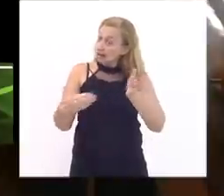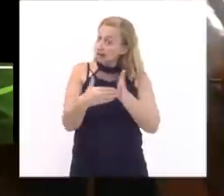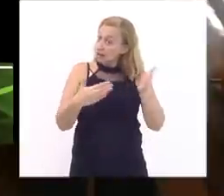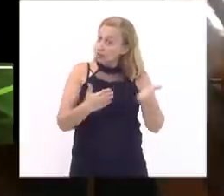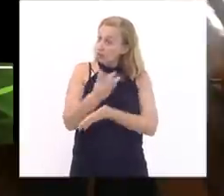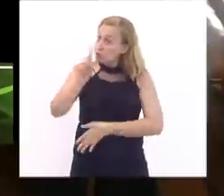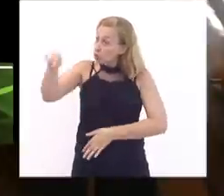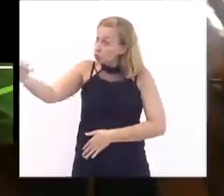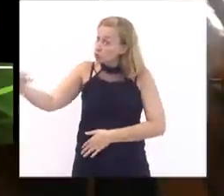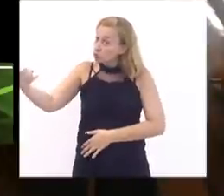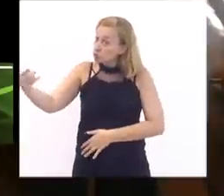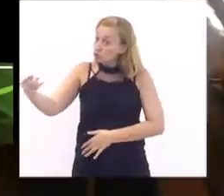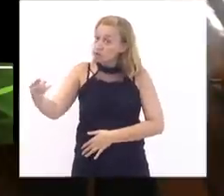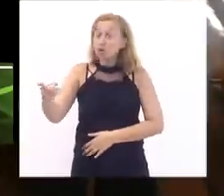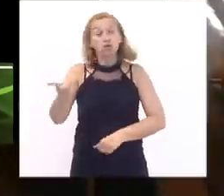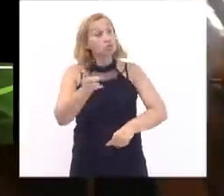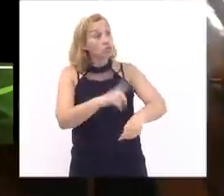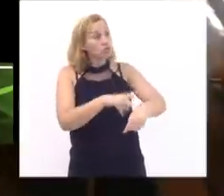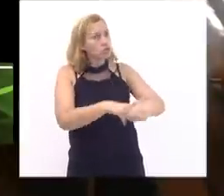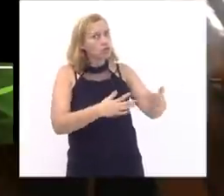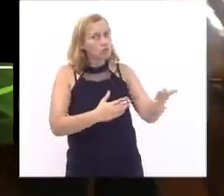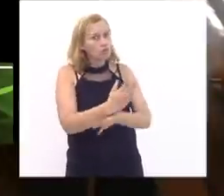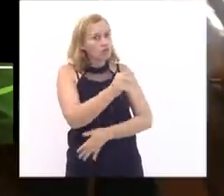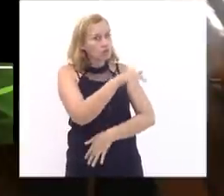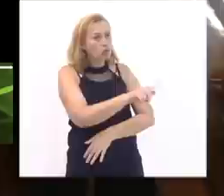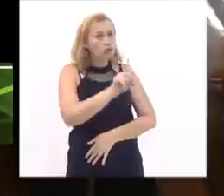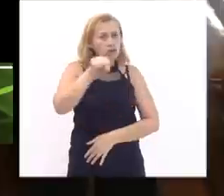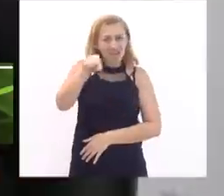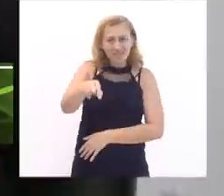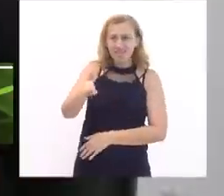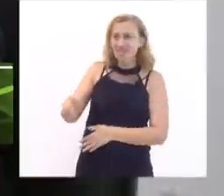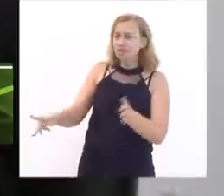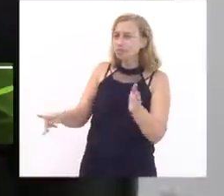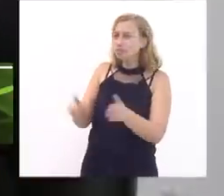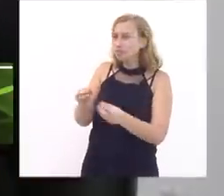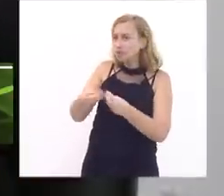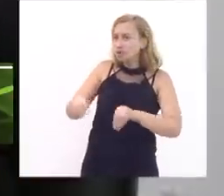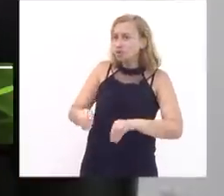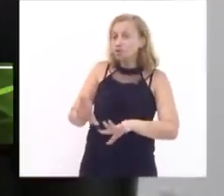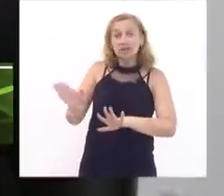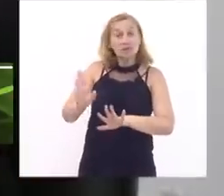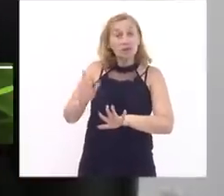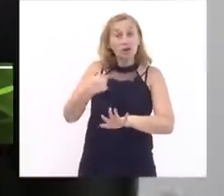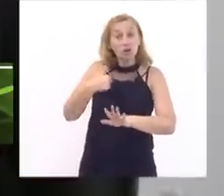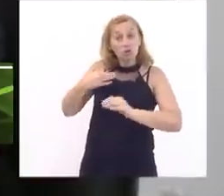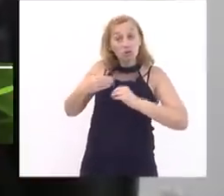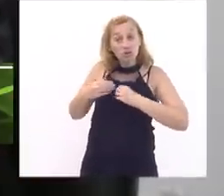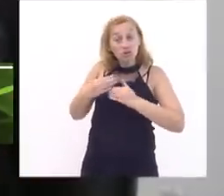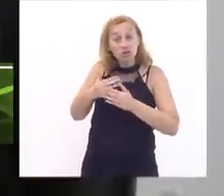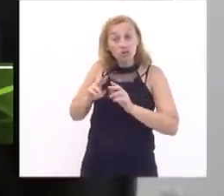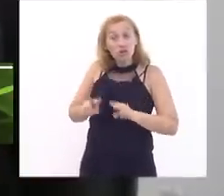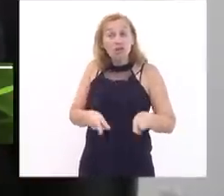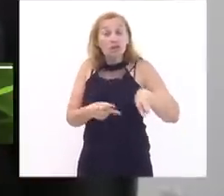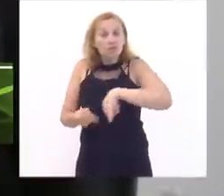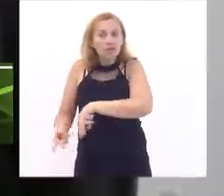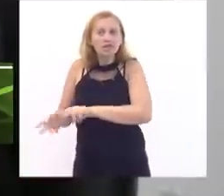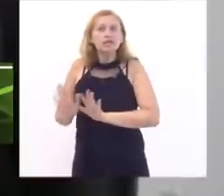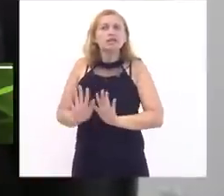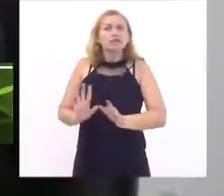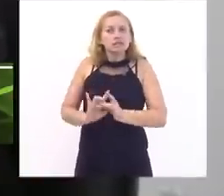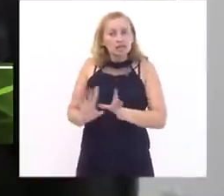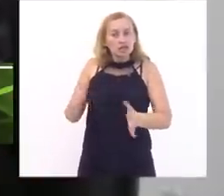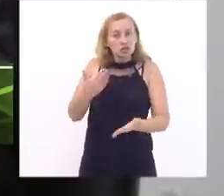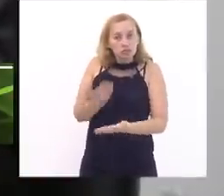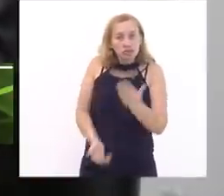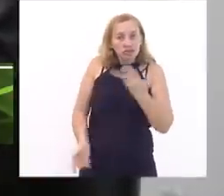o outro. Na hora que aprovar o outro, ele está prejudicado. Eu fiz o encaminhamento. Deixa eu perder para o Luiz